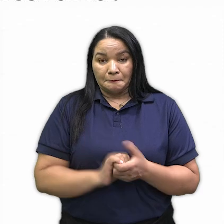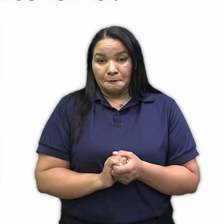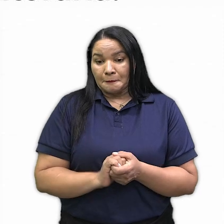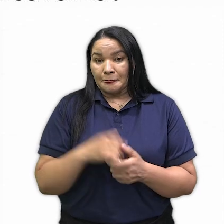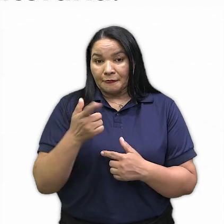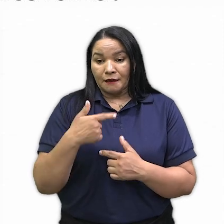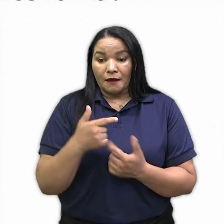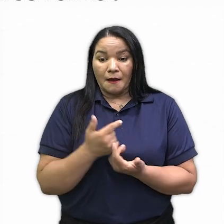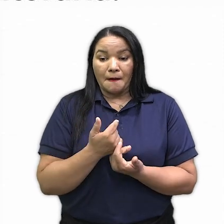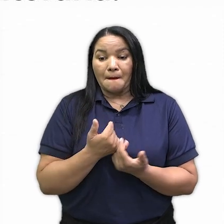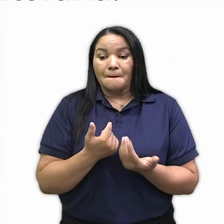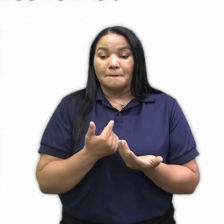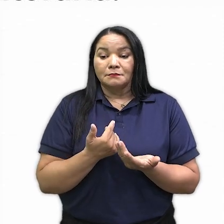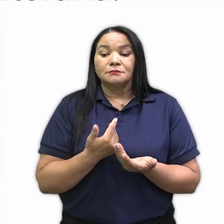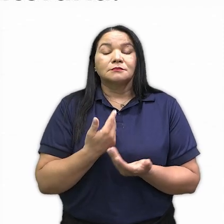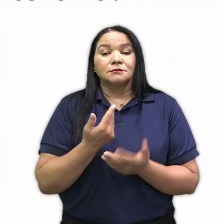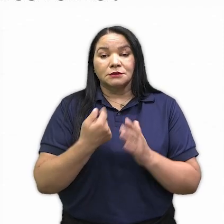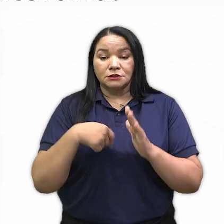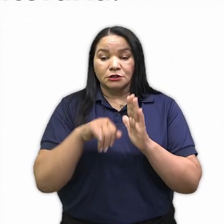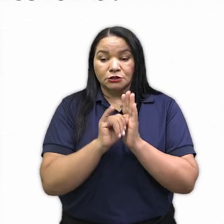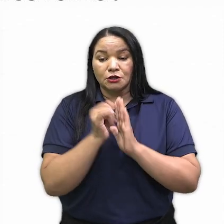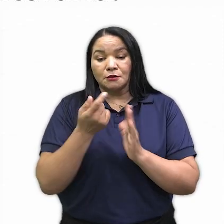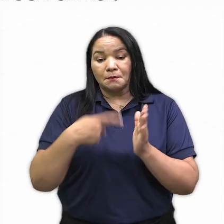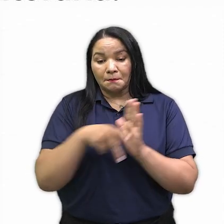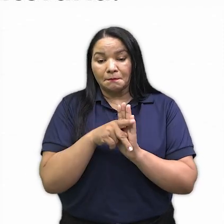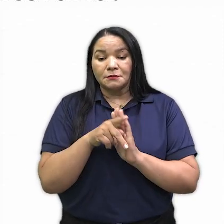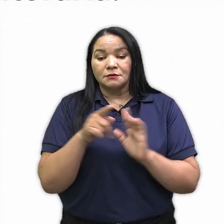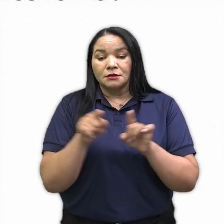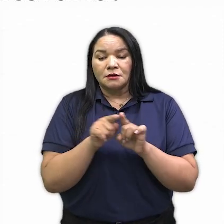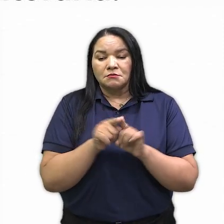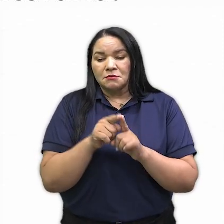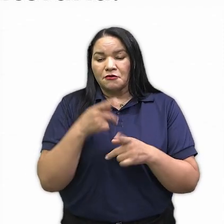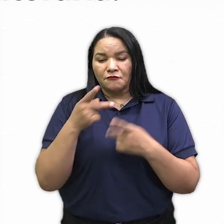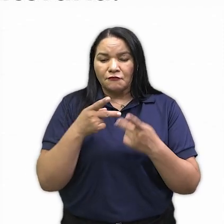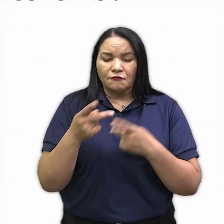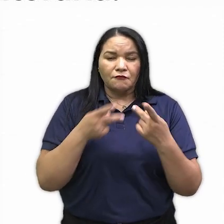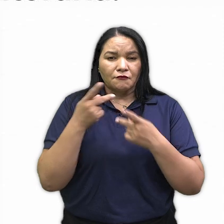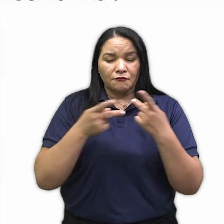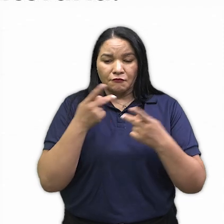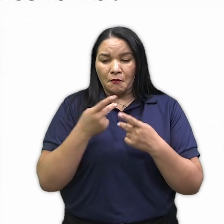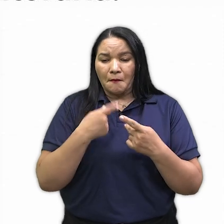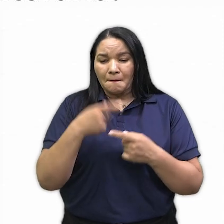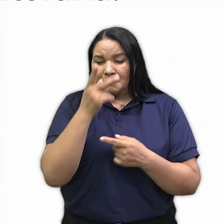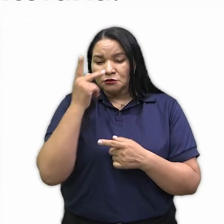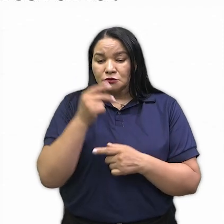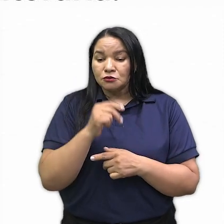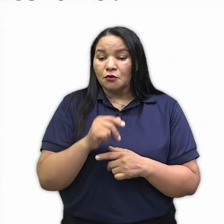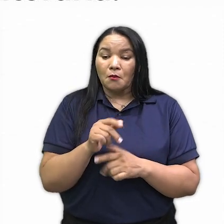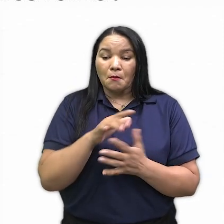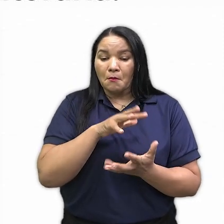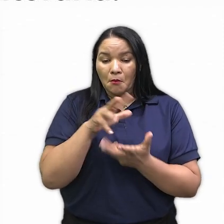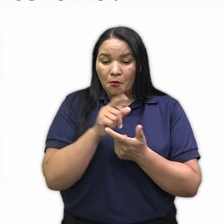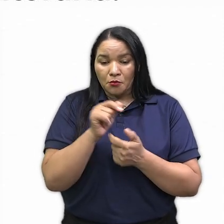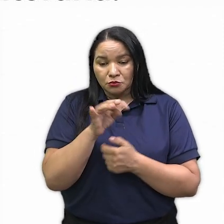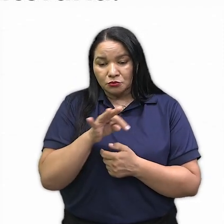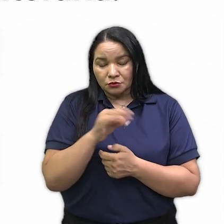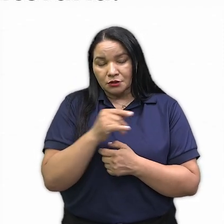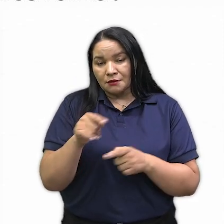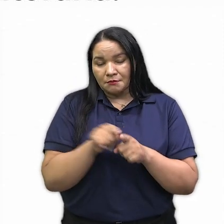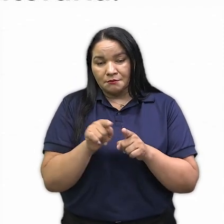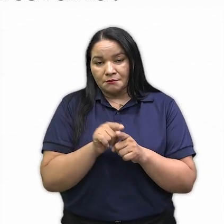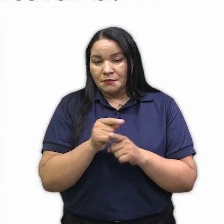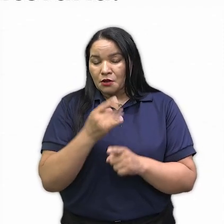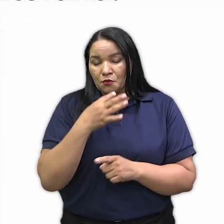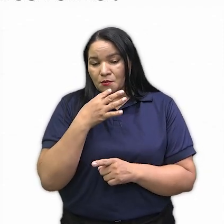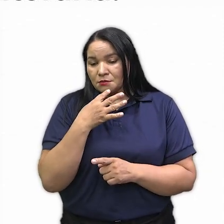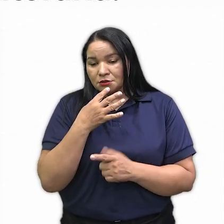é uma parte integrante da identidade russa e é também falada por milhões de pessoas em todo o mundo e vai ser muito